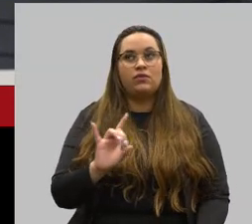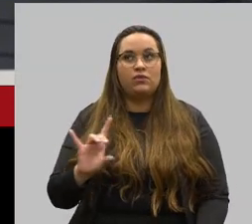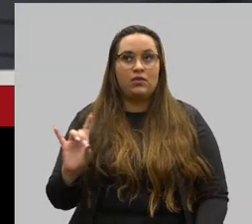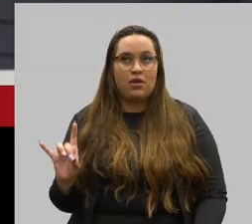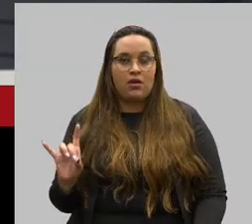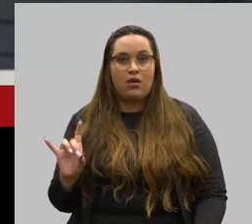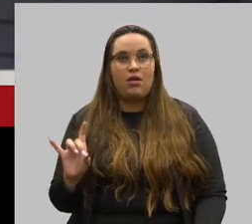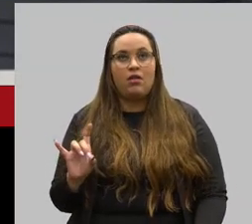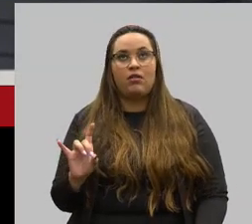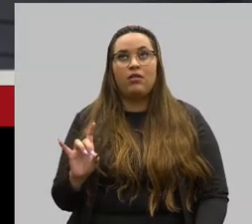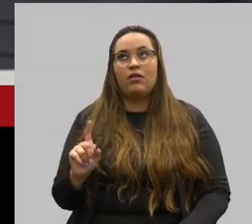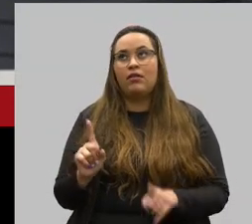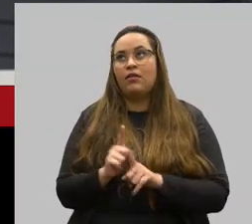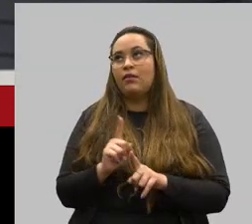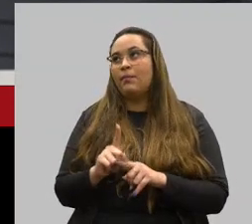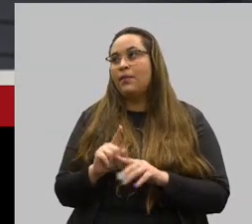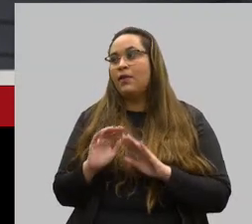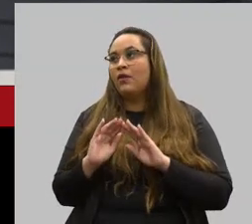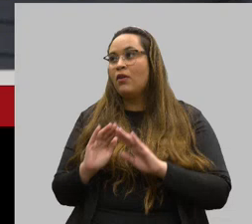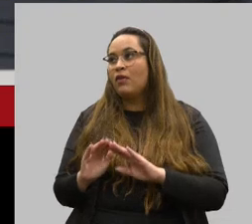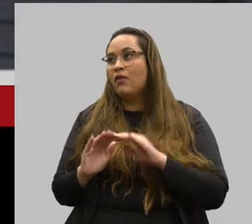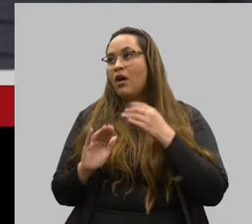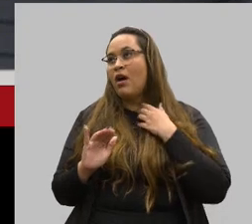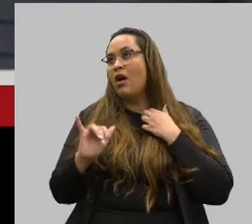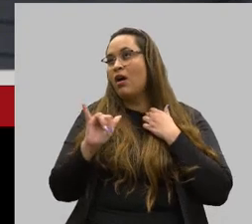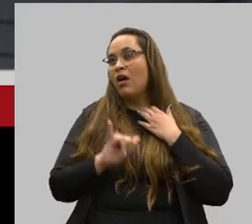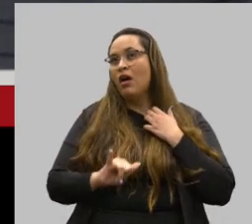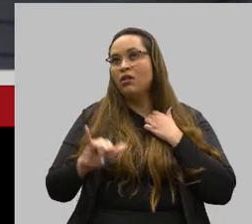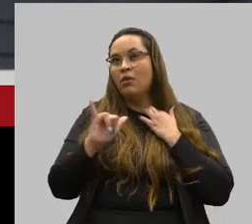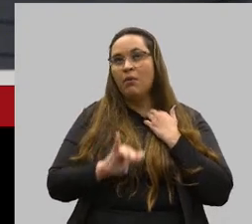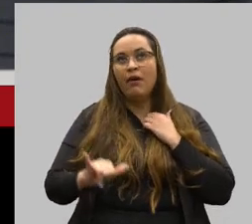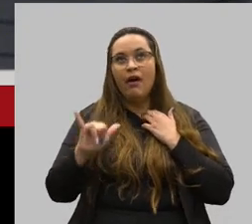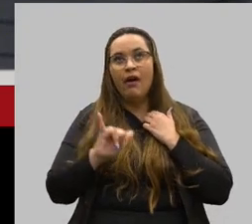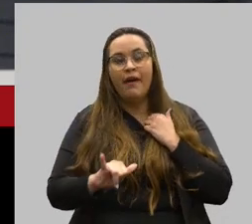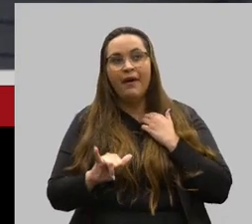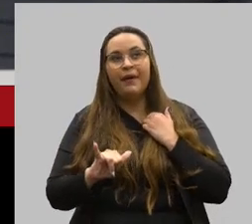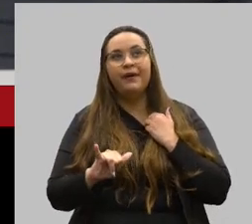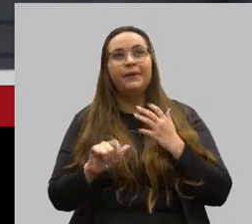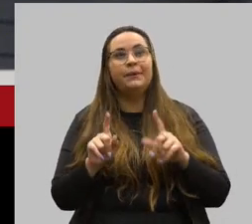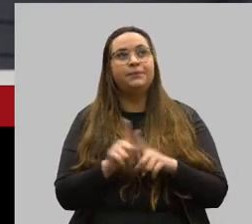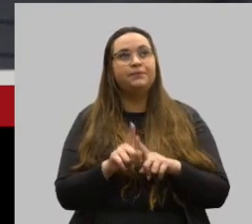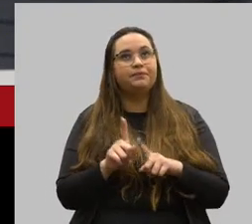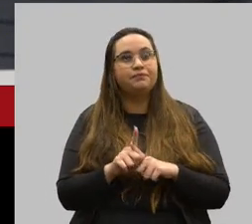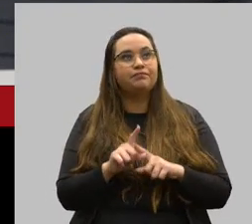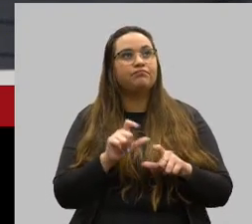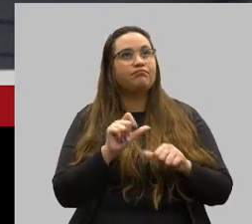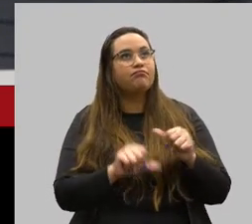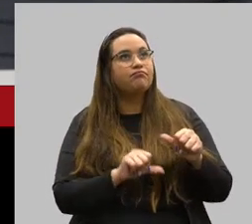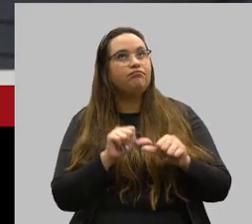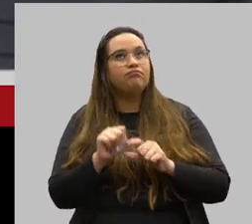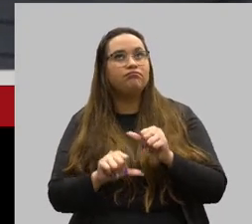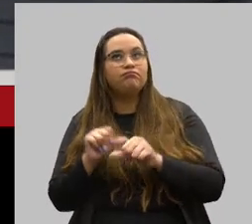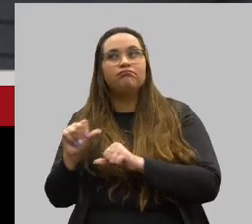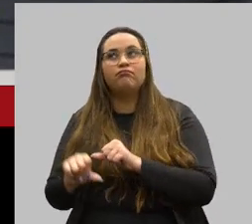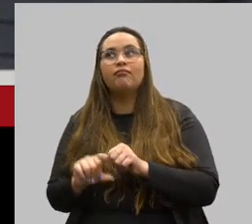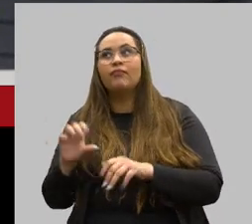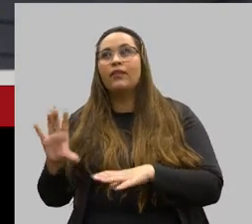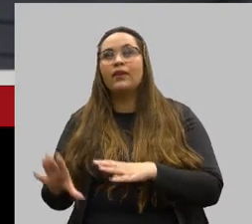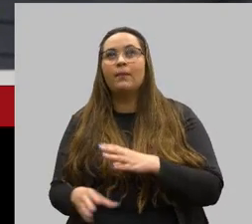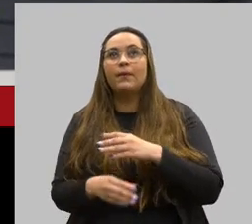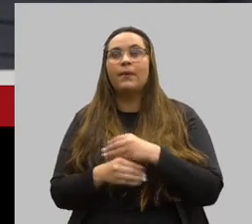Rodrigues nós falamos tão só das promoções mas também das alterações normativas visando a implementação